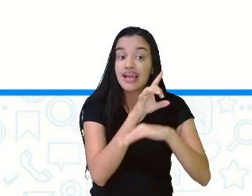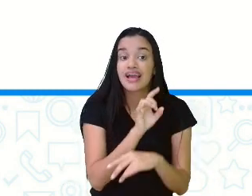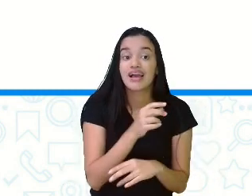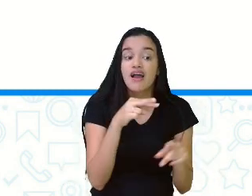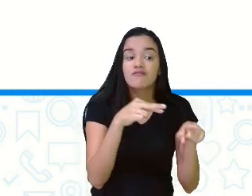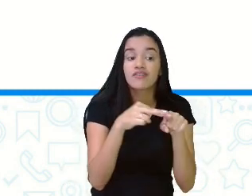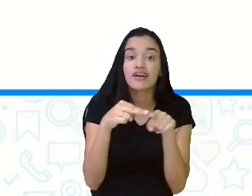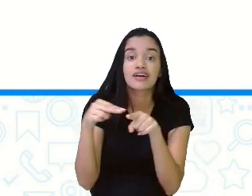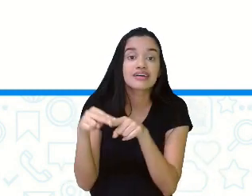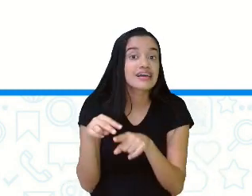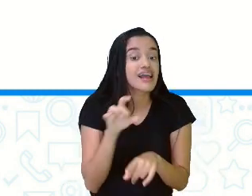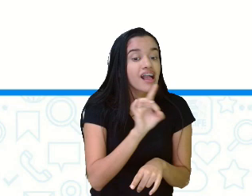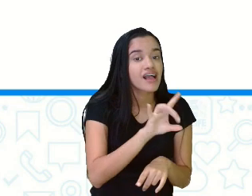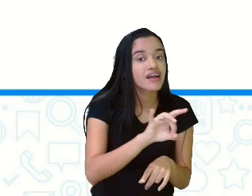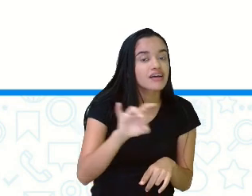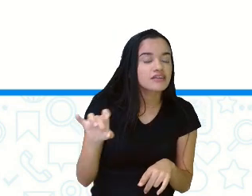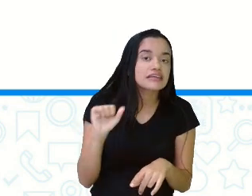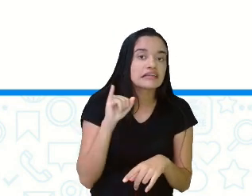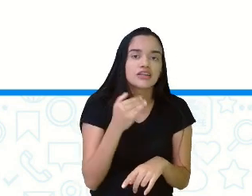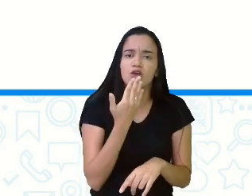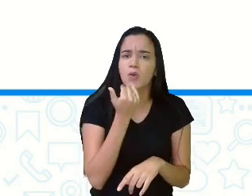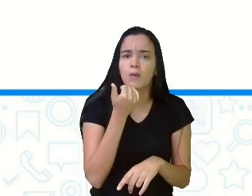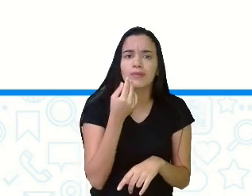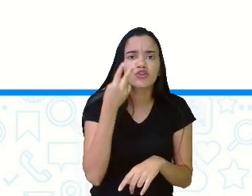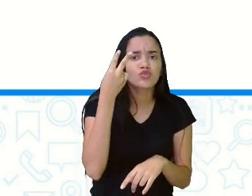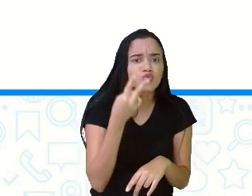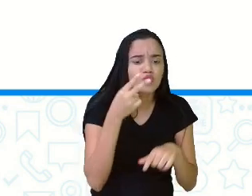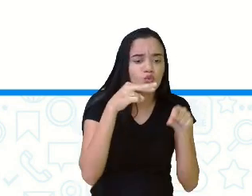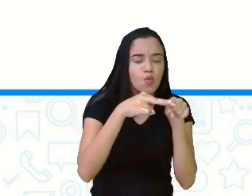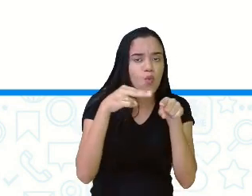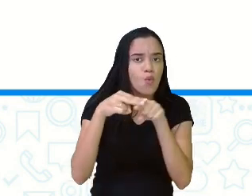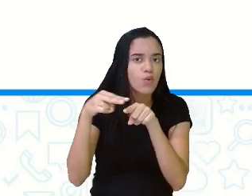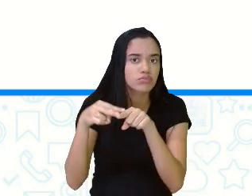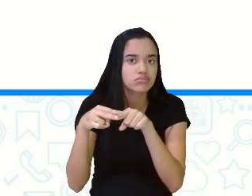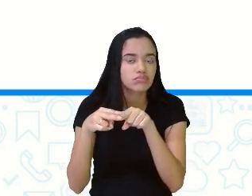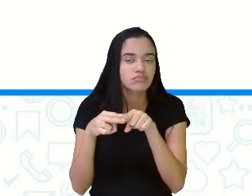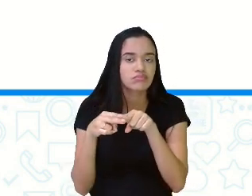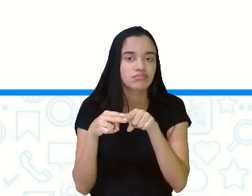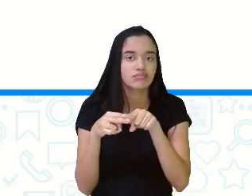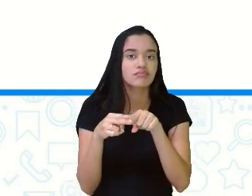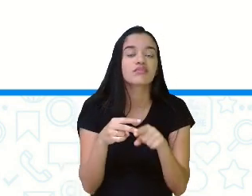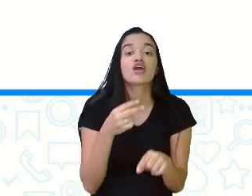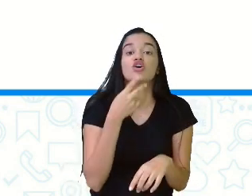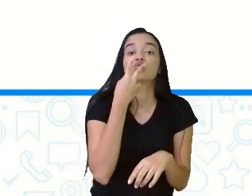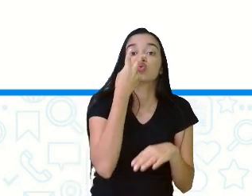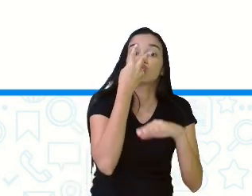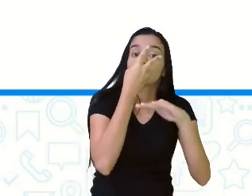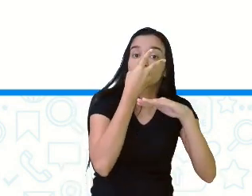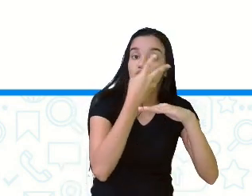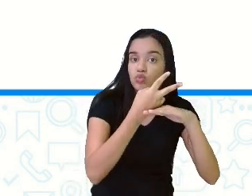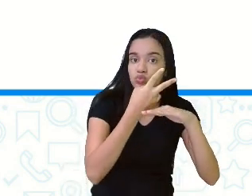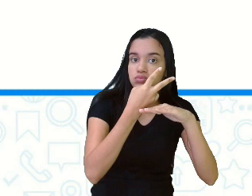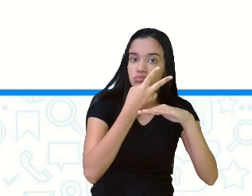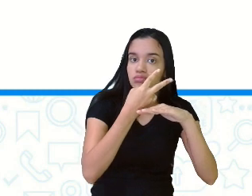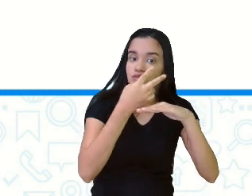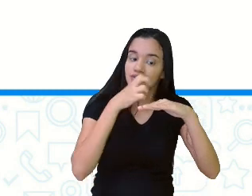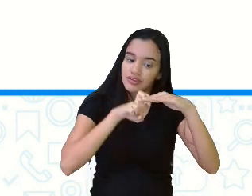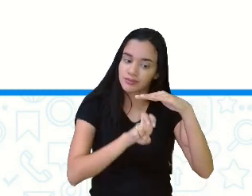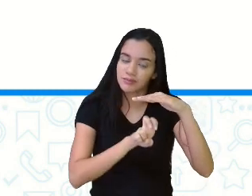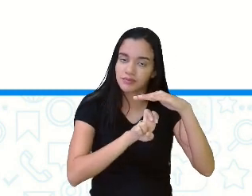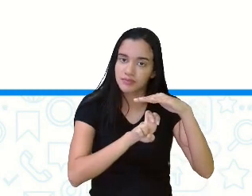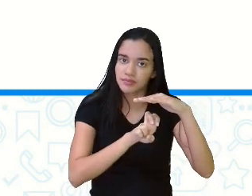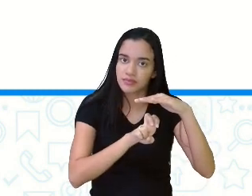fatia. E se eu comesse 2 fatias dessa, professora? Seria 2 partes de 5, ou